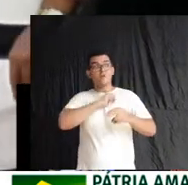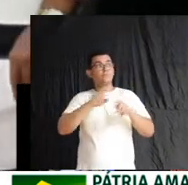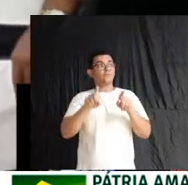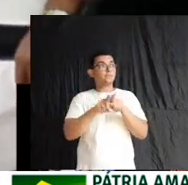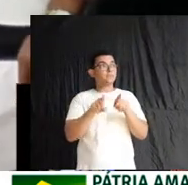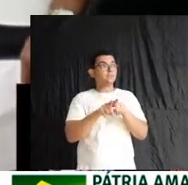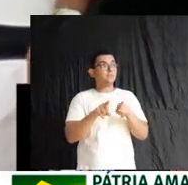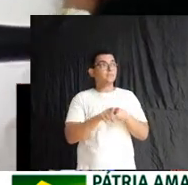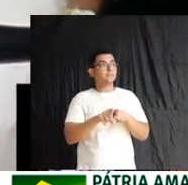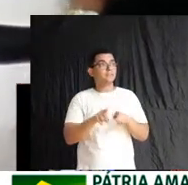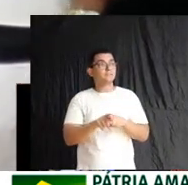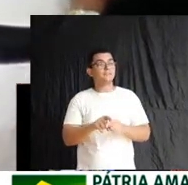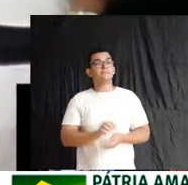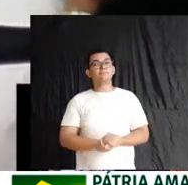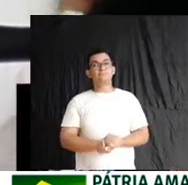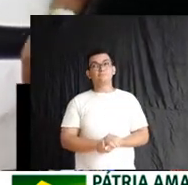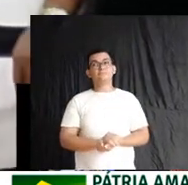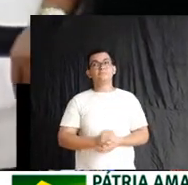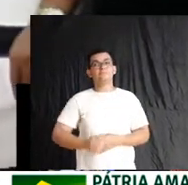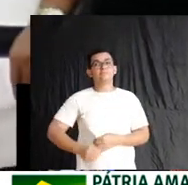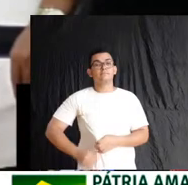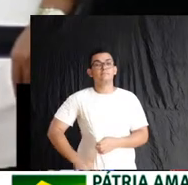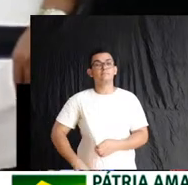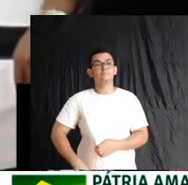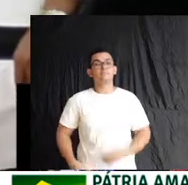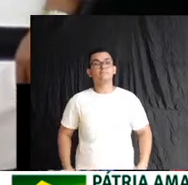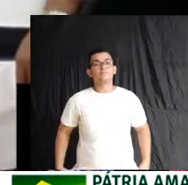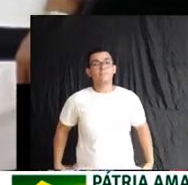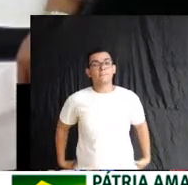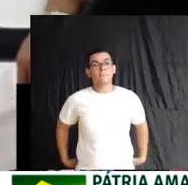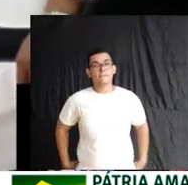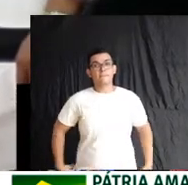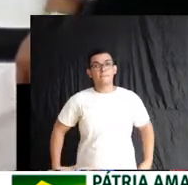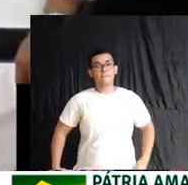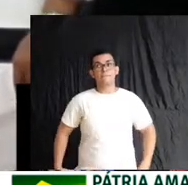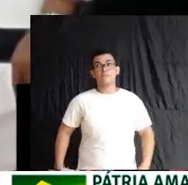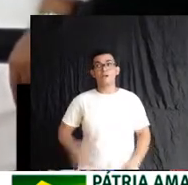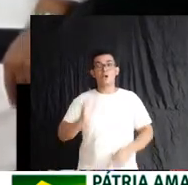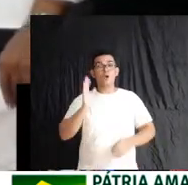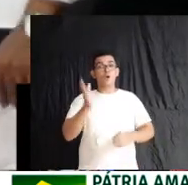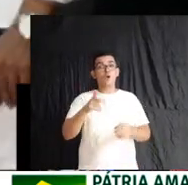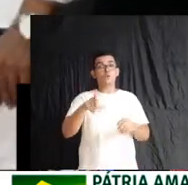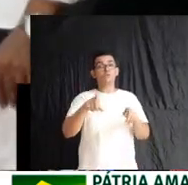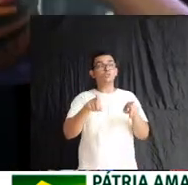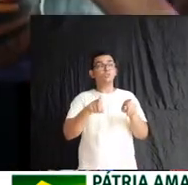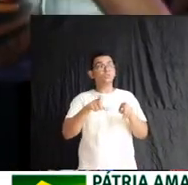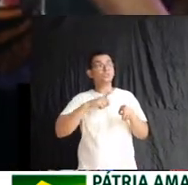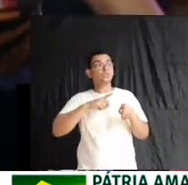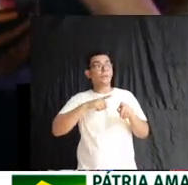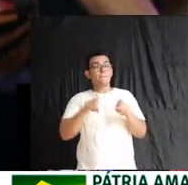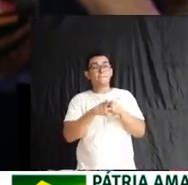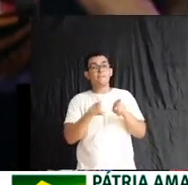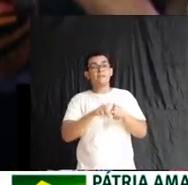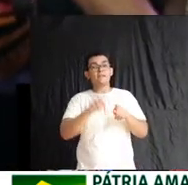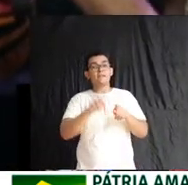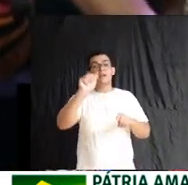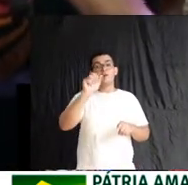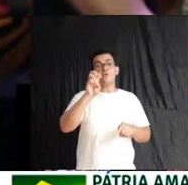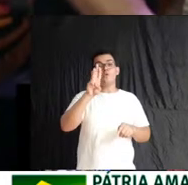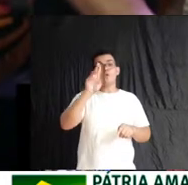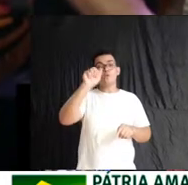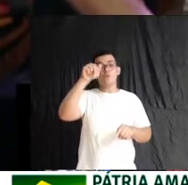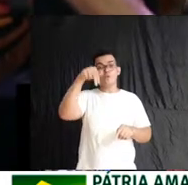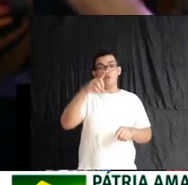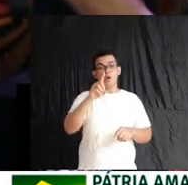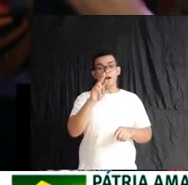Né? Bregueiro, né? Né? Hoje eu tenho o Andrei tocando comigo, esse menino espetacular, que eu tenho um respeito por ele,